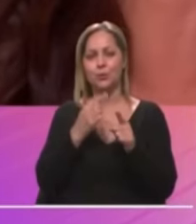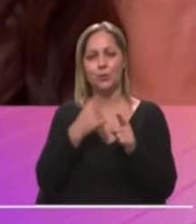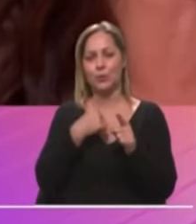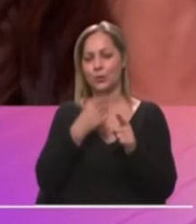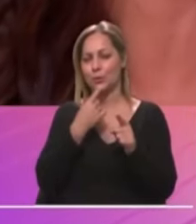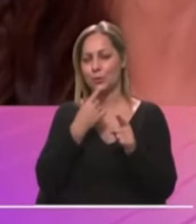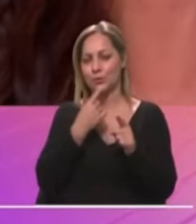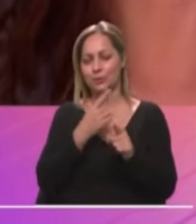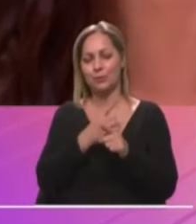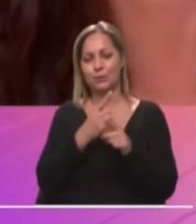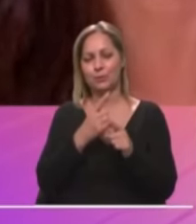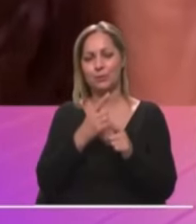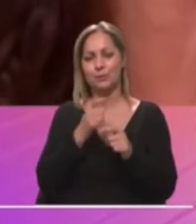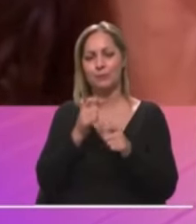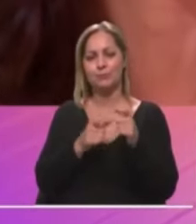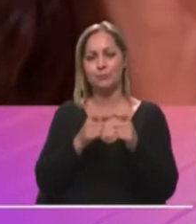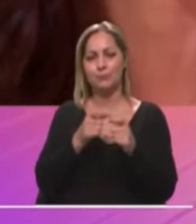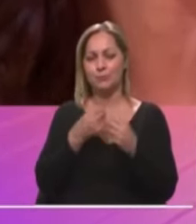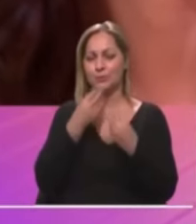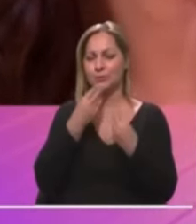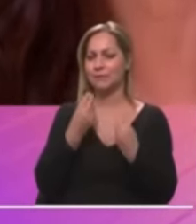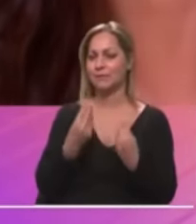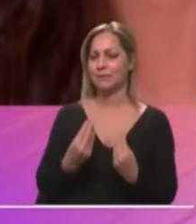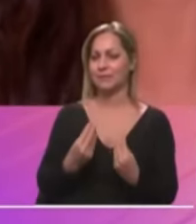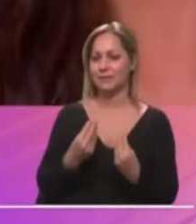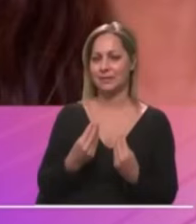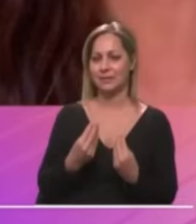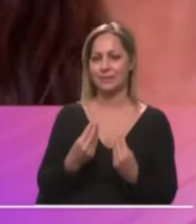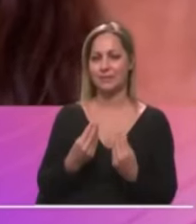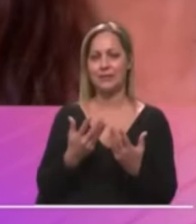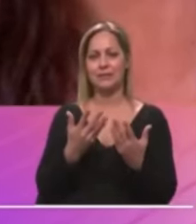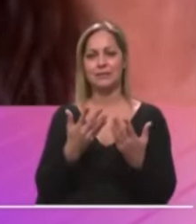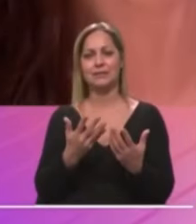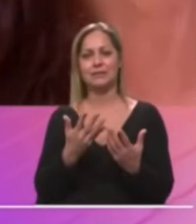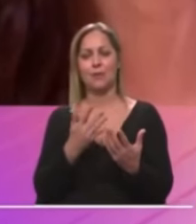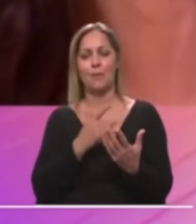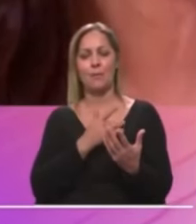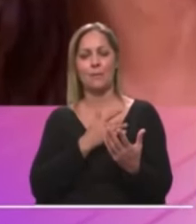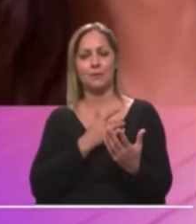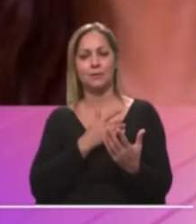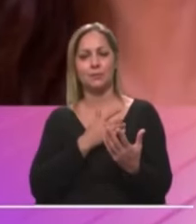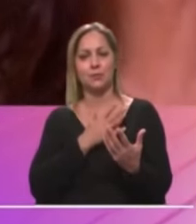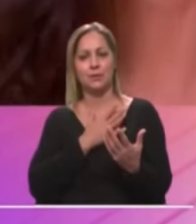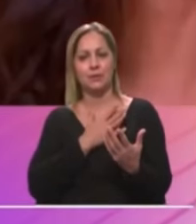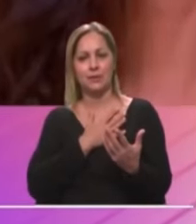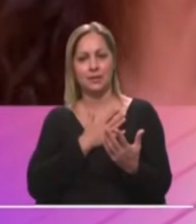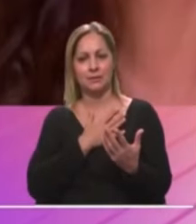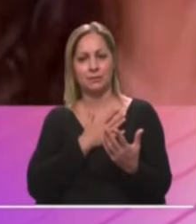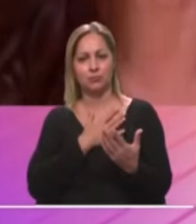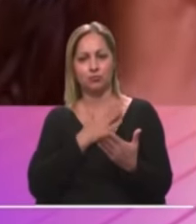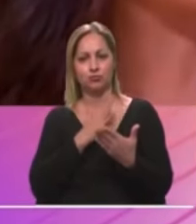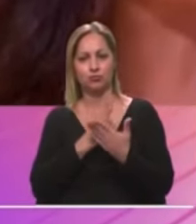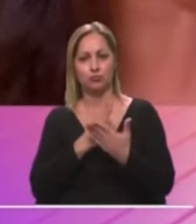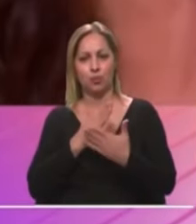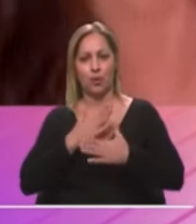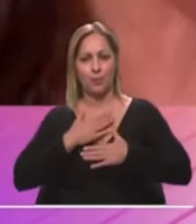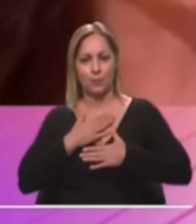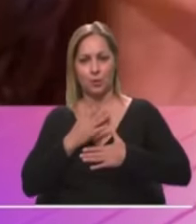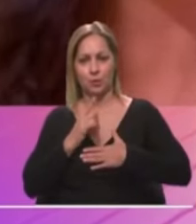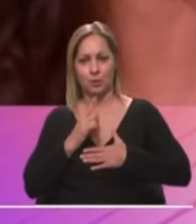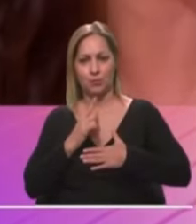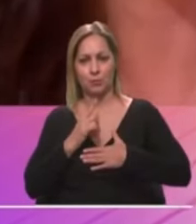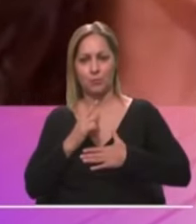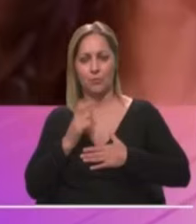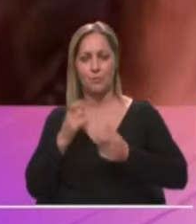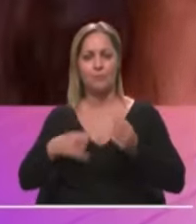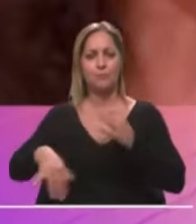as pessoas são extremamente encantadoras, são extremamente apaixonantes, não só para nós, mas para as pessoas à nossa volta. Para os